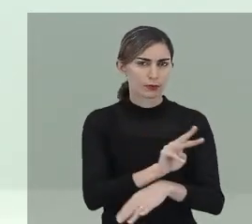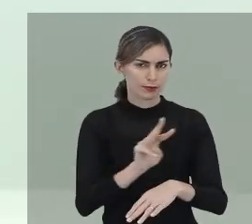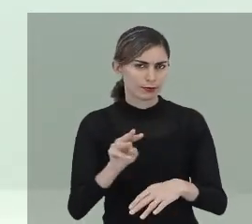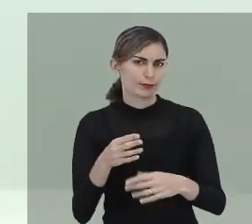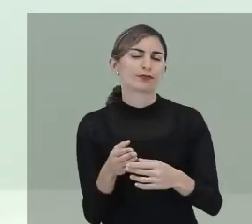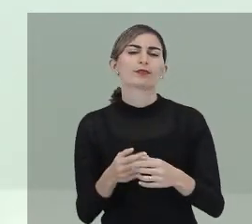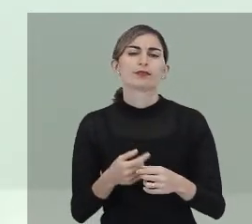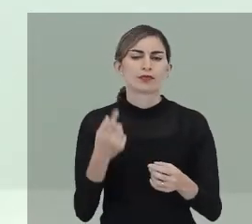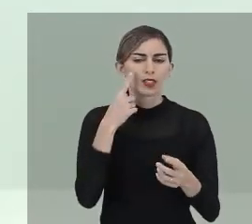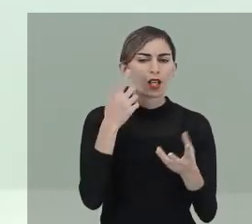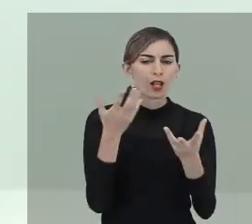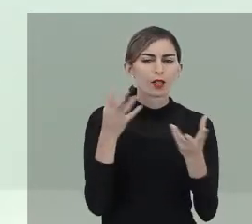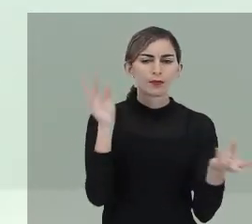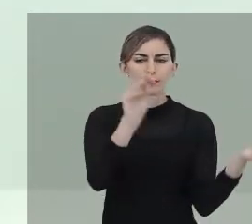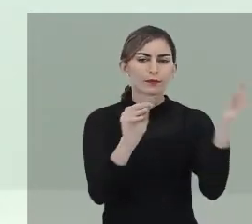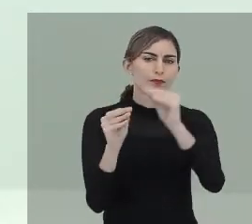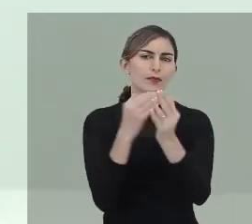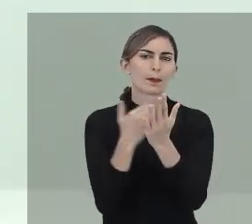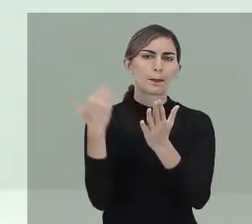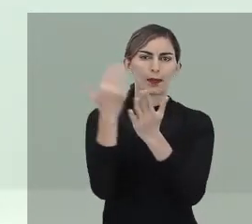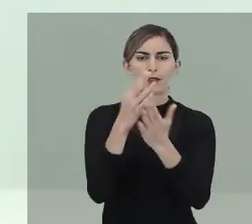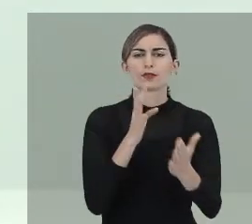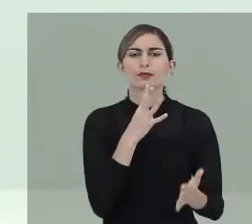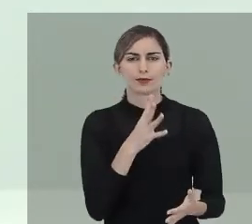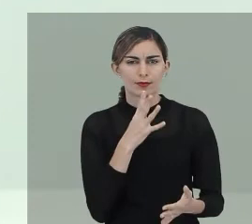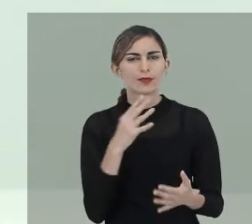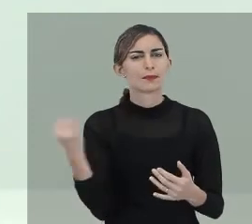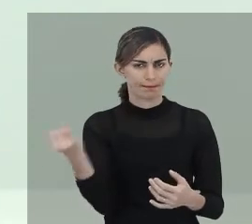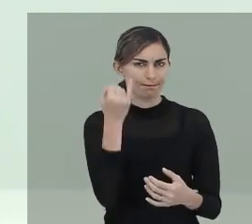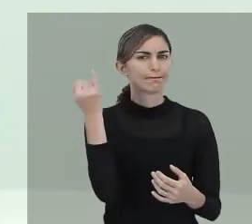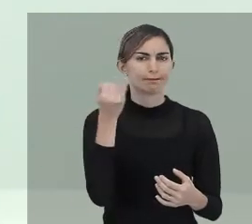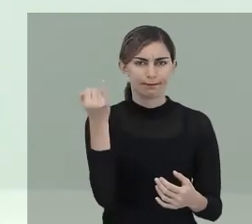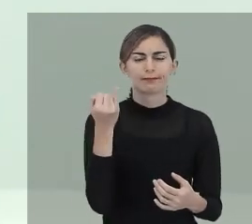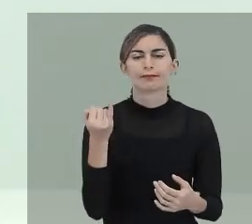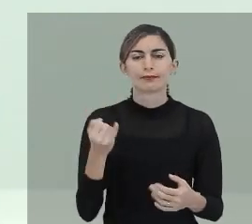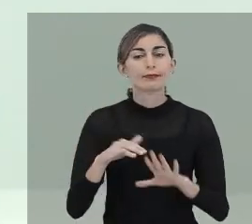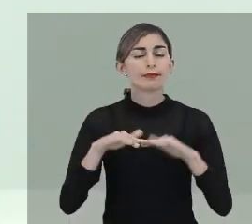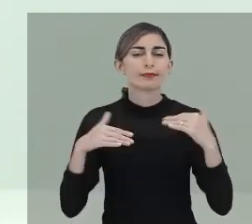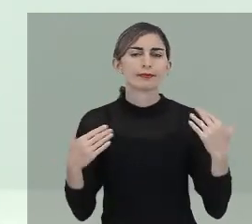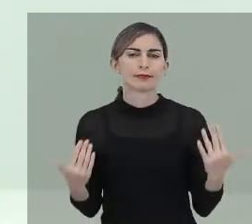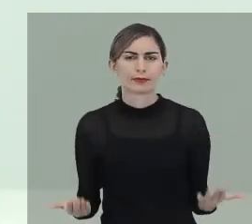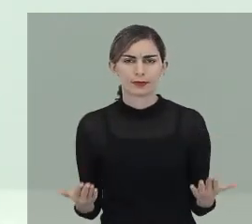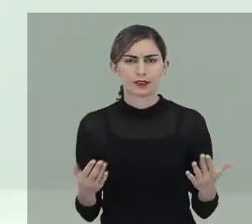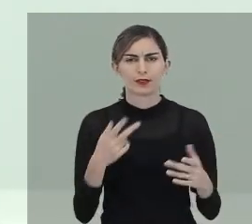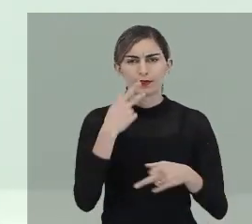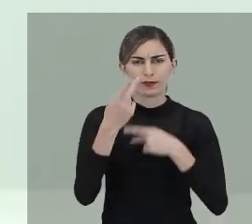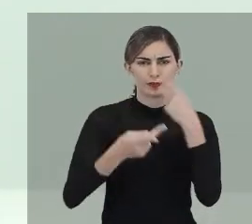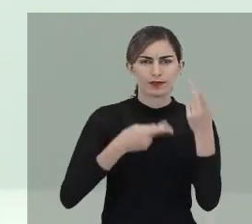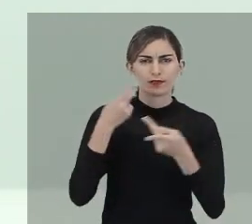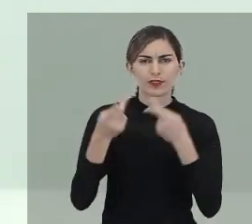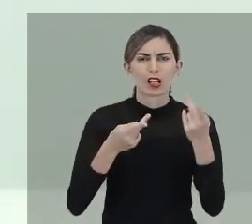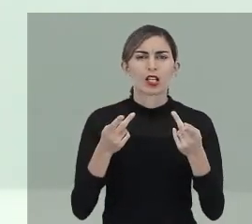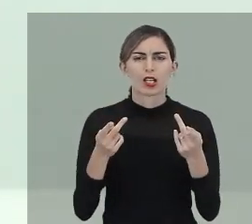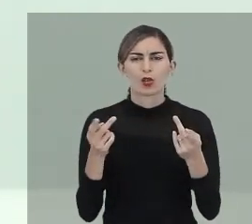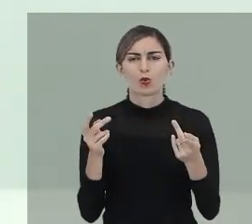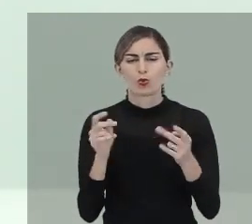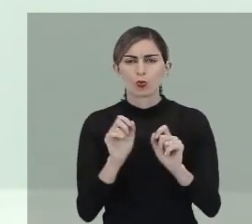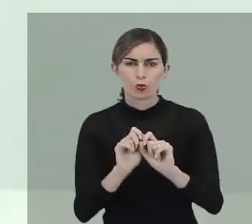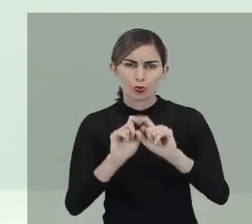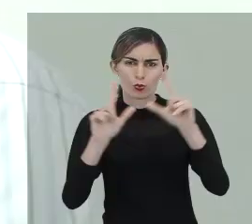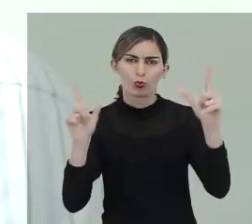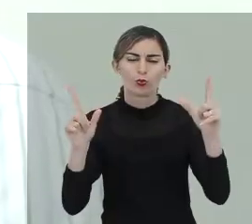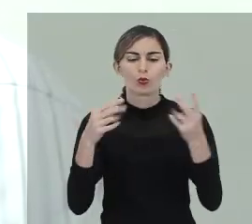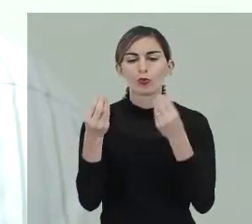material e tenta complementar e agregar mais conhecimento, certo? É bem importante isso. Então, vamos falar sobre o acesso